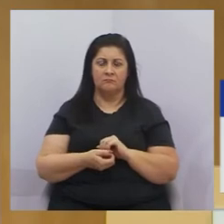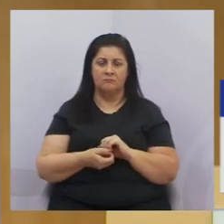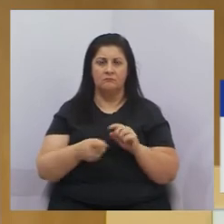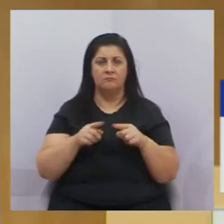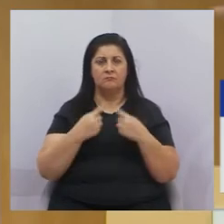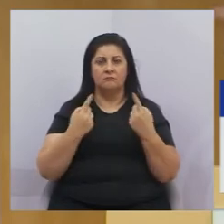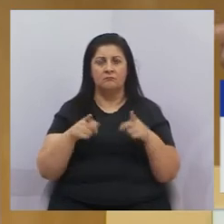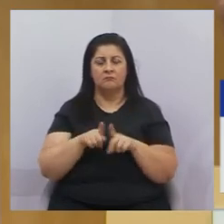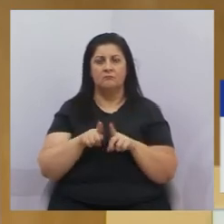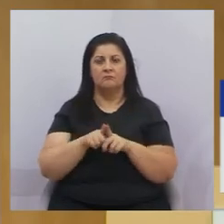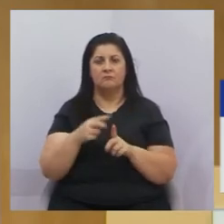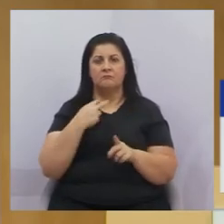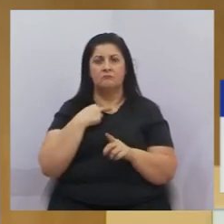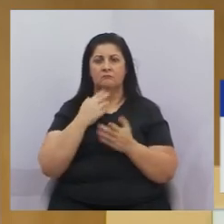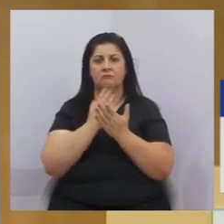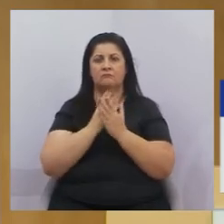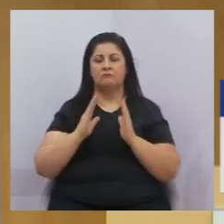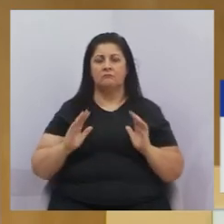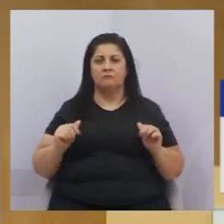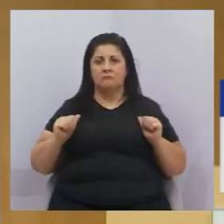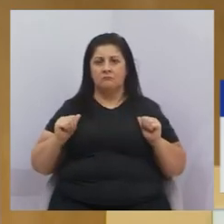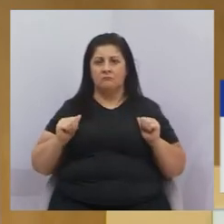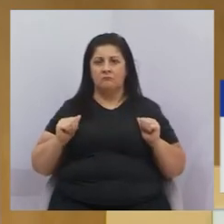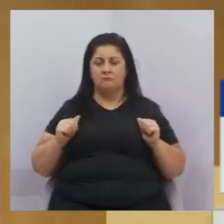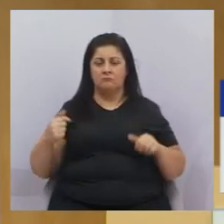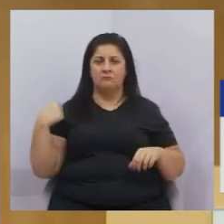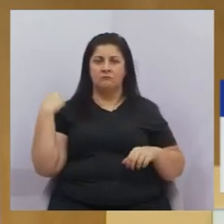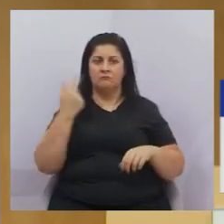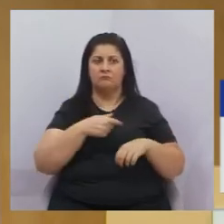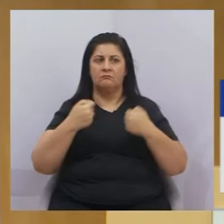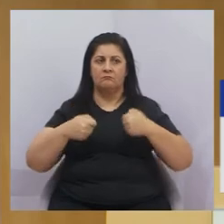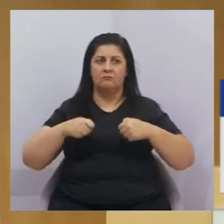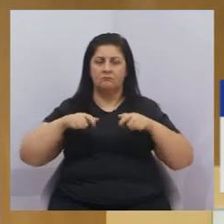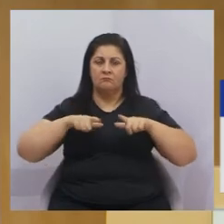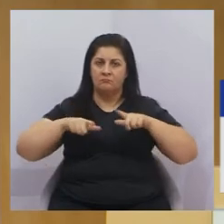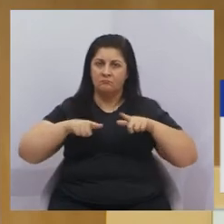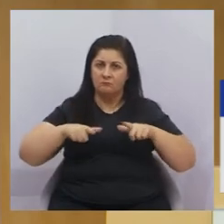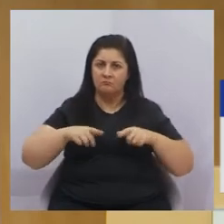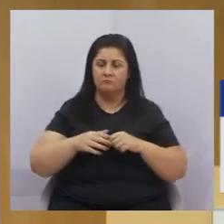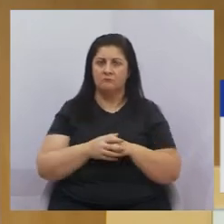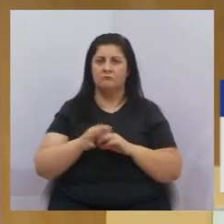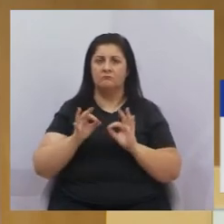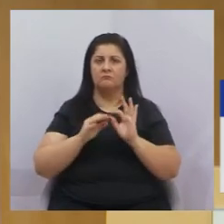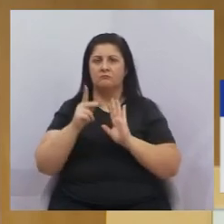Mas também não podemos parar, porque nós estamos aqui para trabalhar, fomentar as leis.